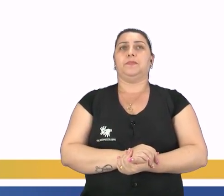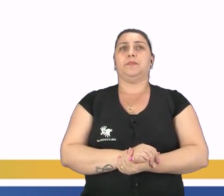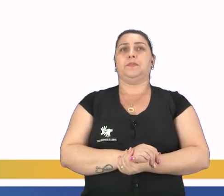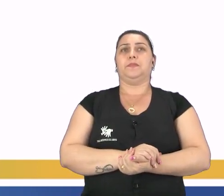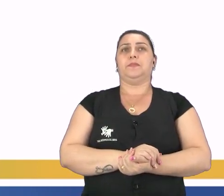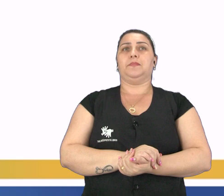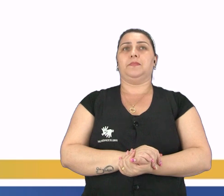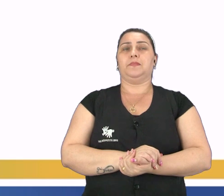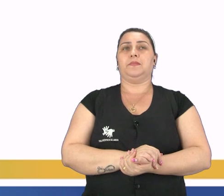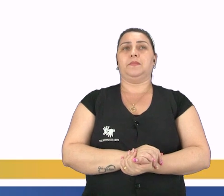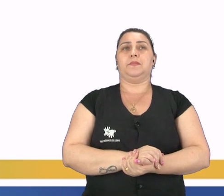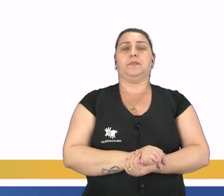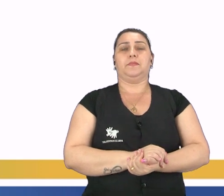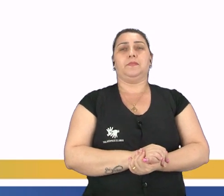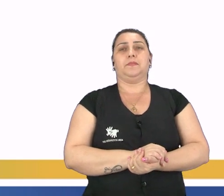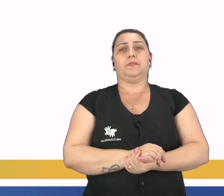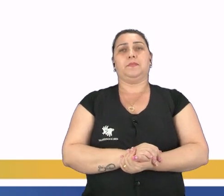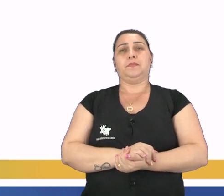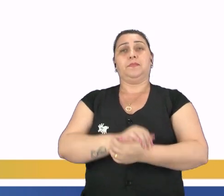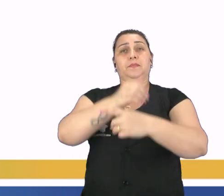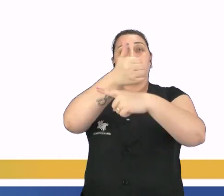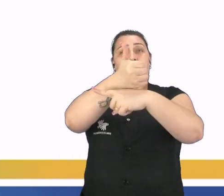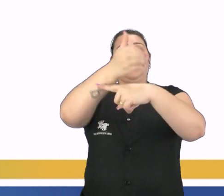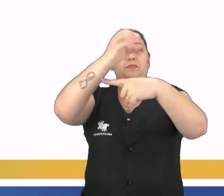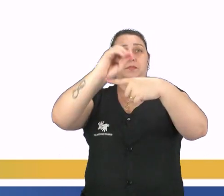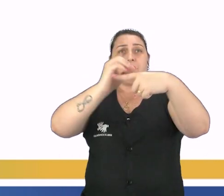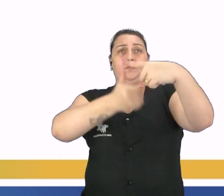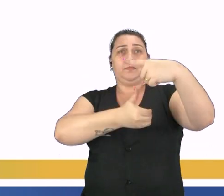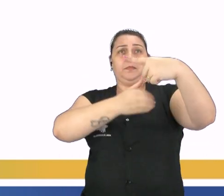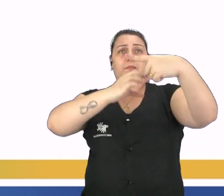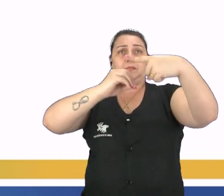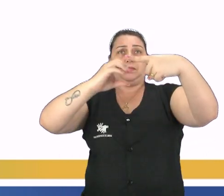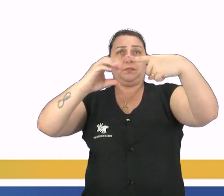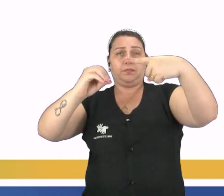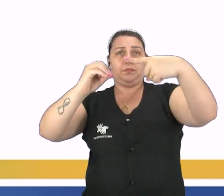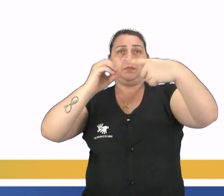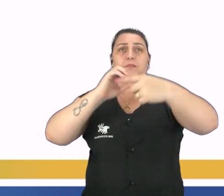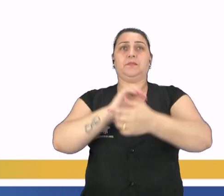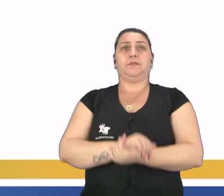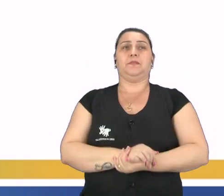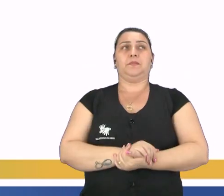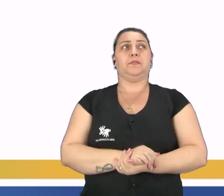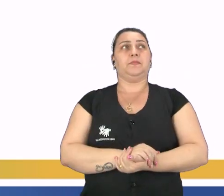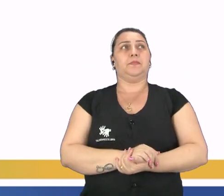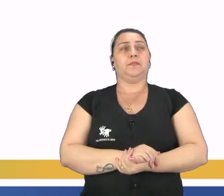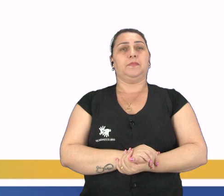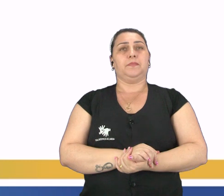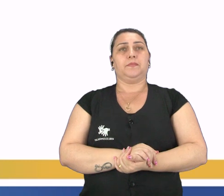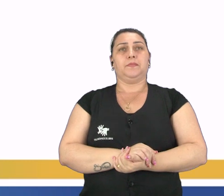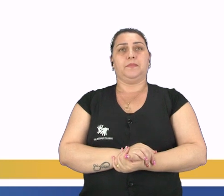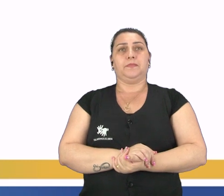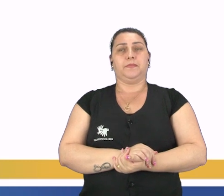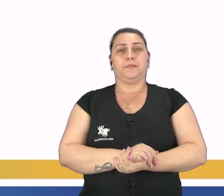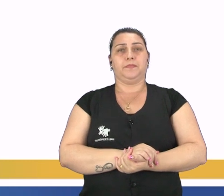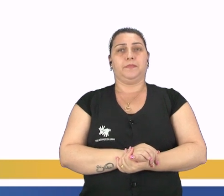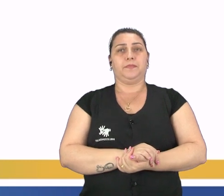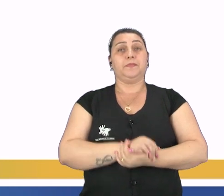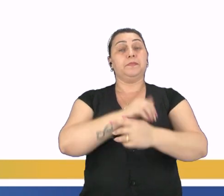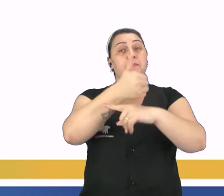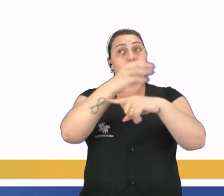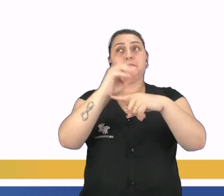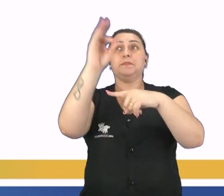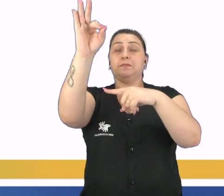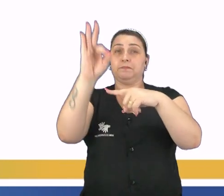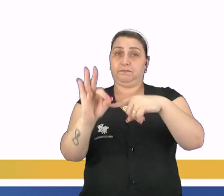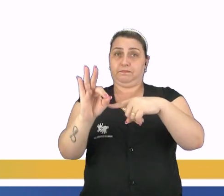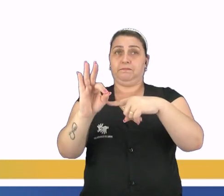Vamos resolver? Então, posso usar qualquer uma daquelas três maneiras anteriormente. Eu tenho 10%,